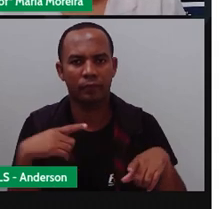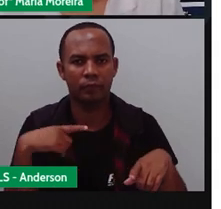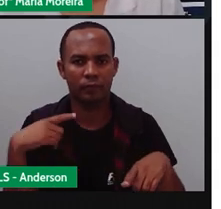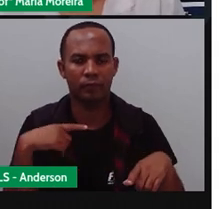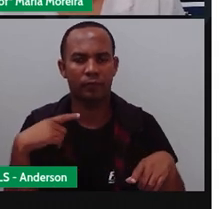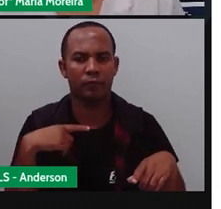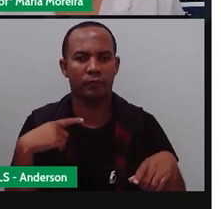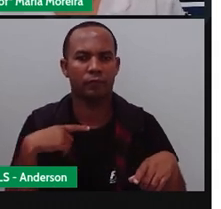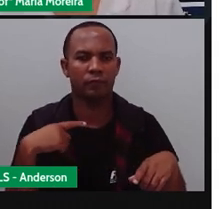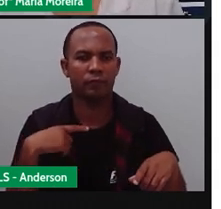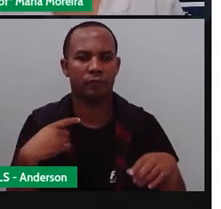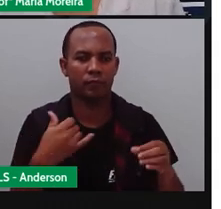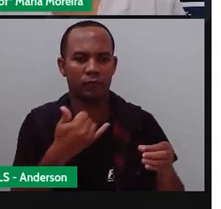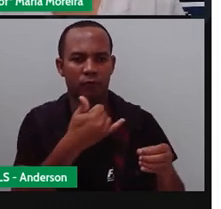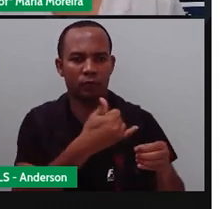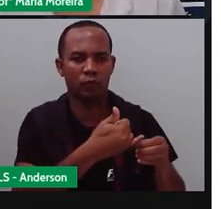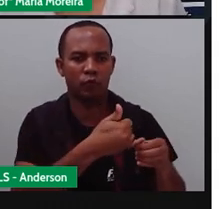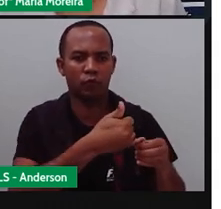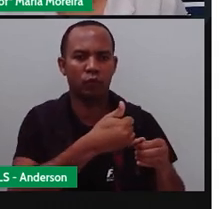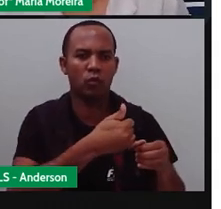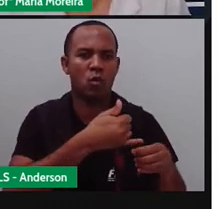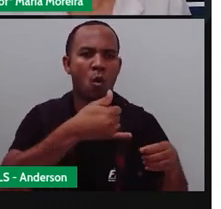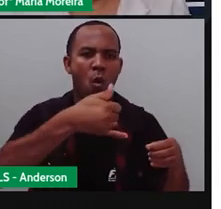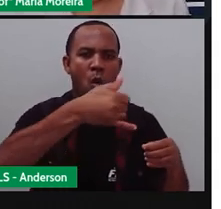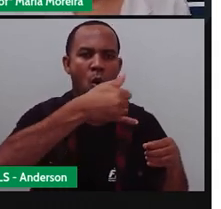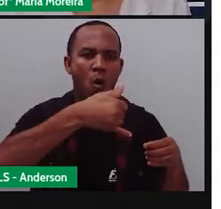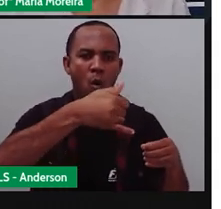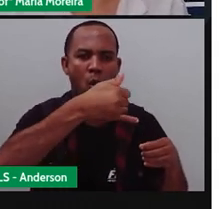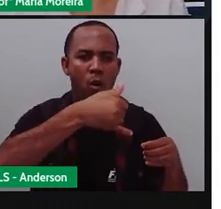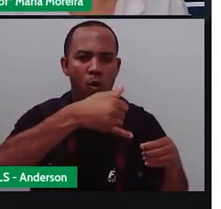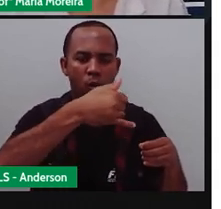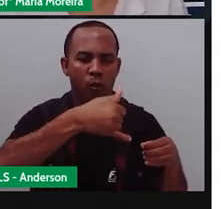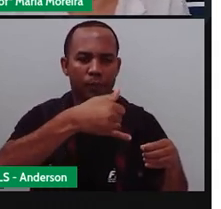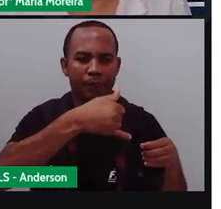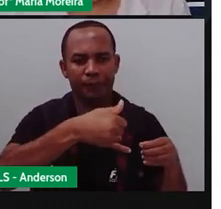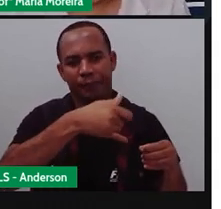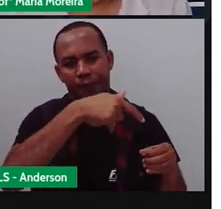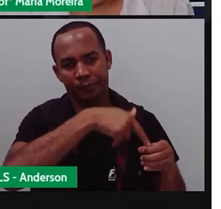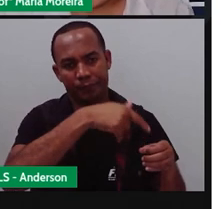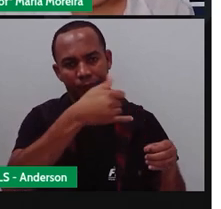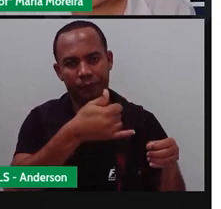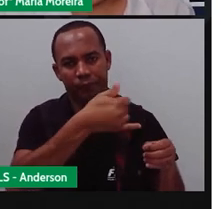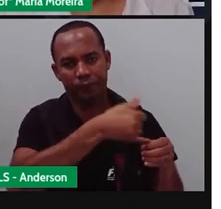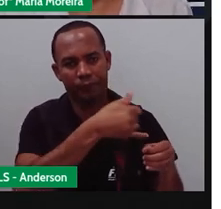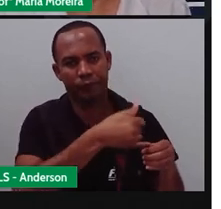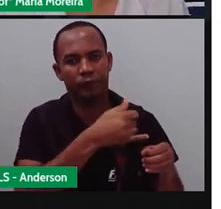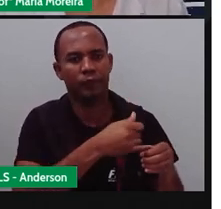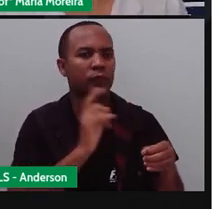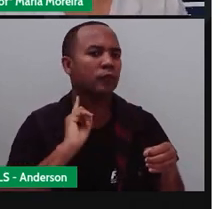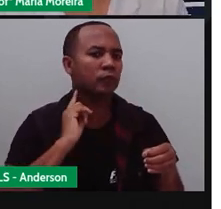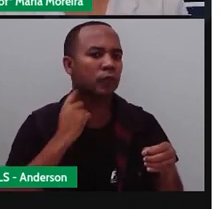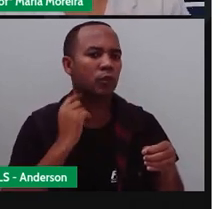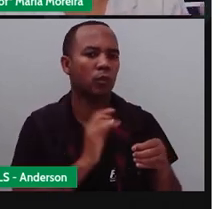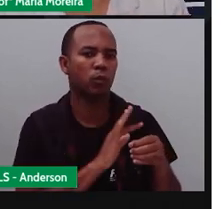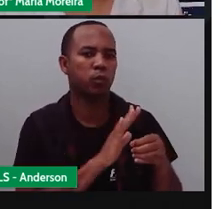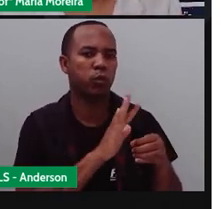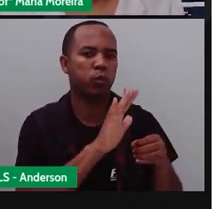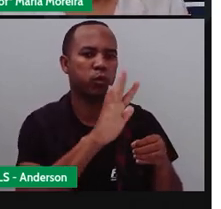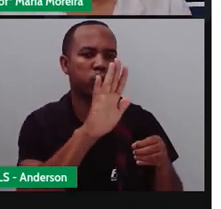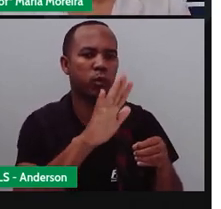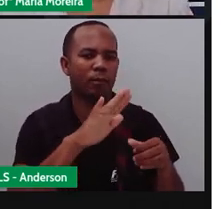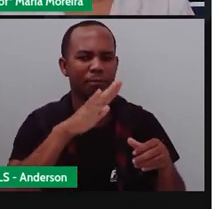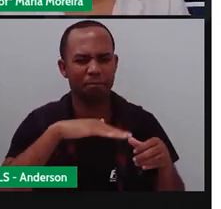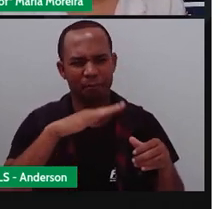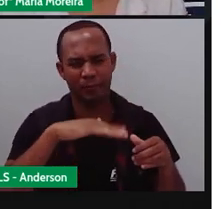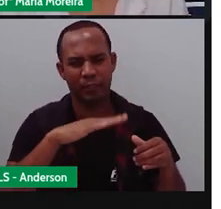né que é um tipo de combustível que é proveniente de quem do petróleo obviamente também polui o meio ambiente né mas não na mesma